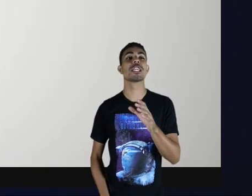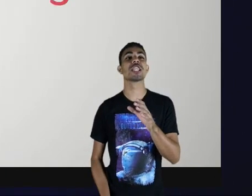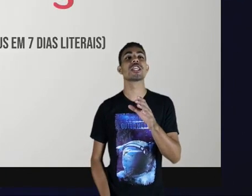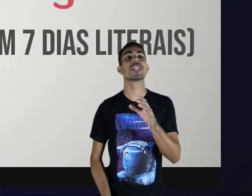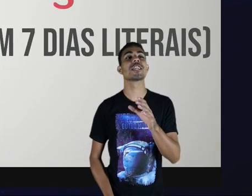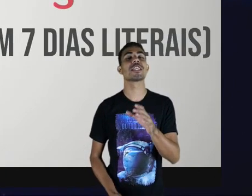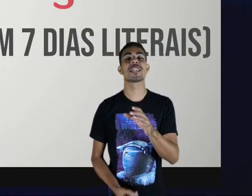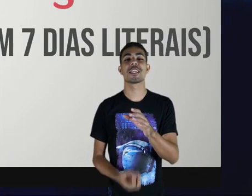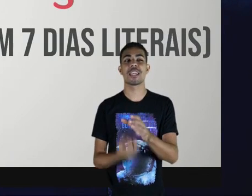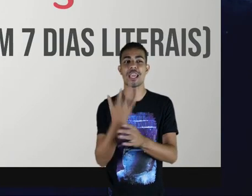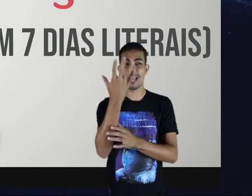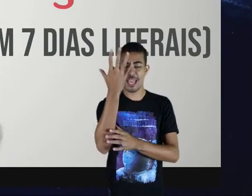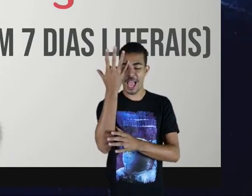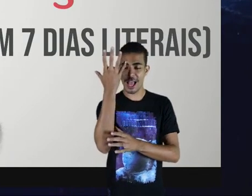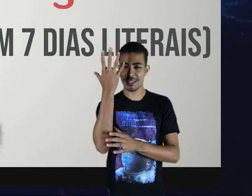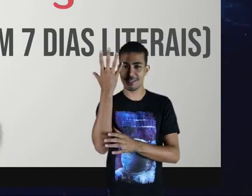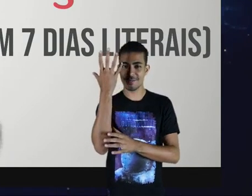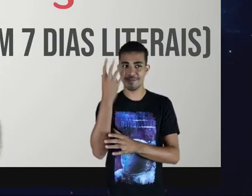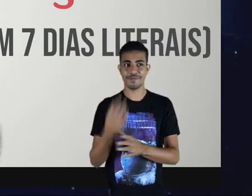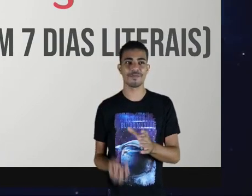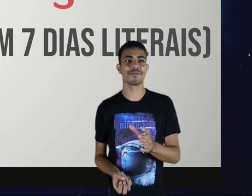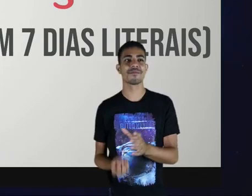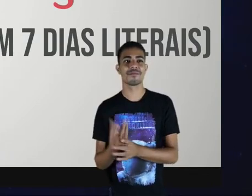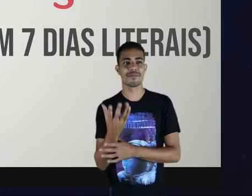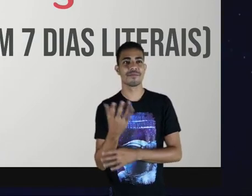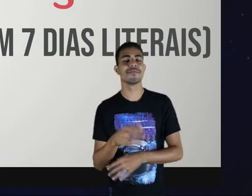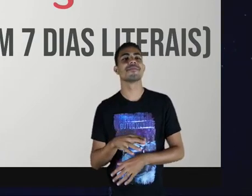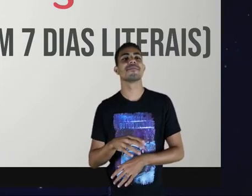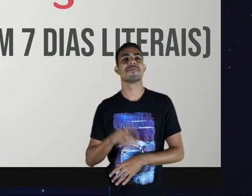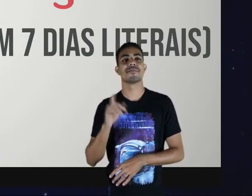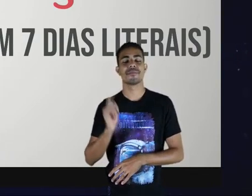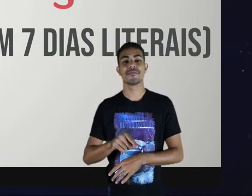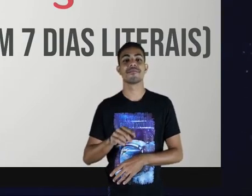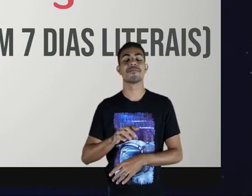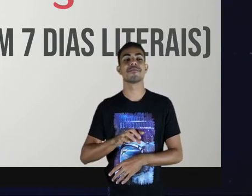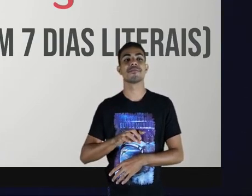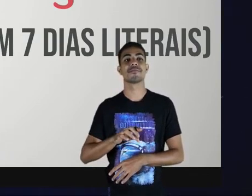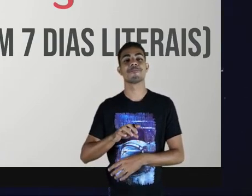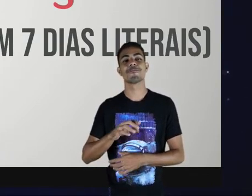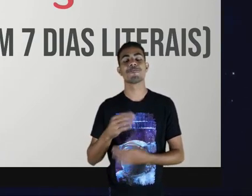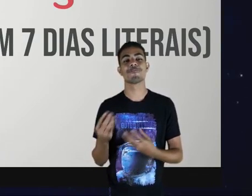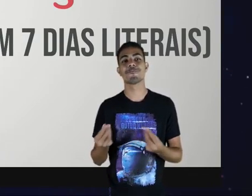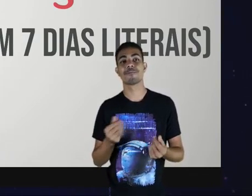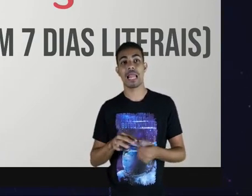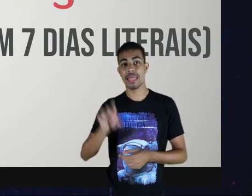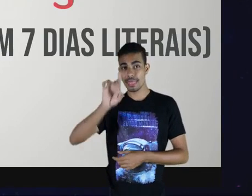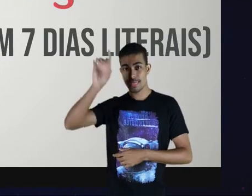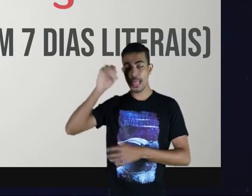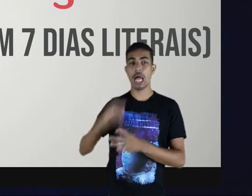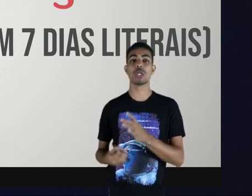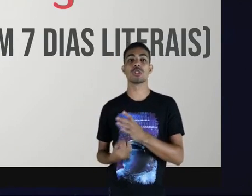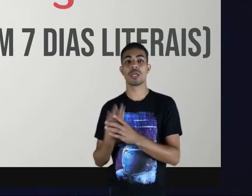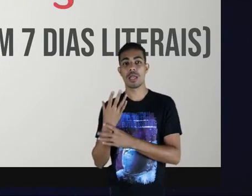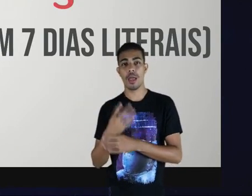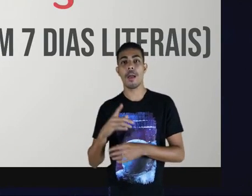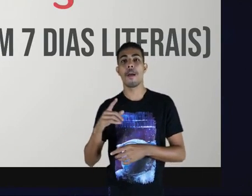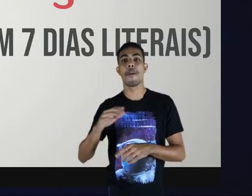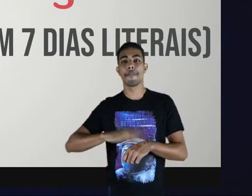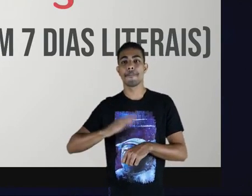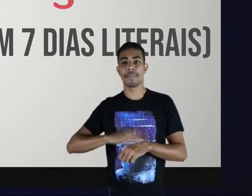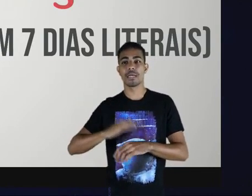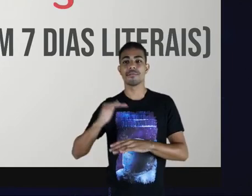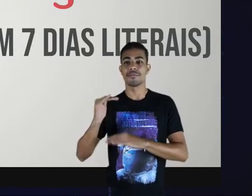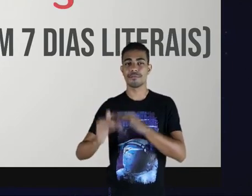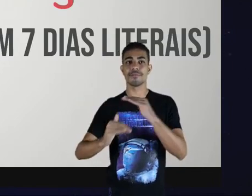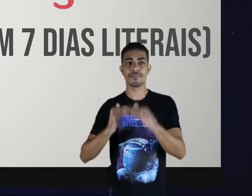Muito fácil dizer aí um movimento dizendo que a criação é Deus criou, mas é por meios